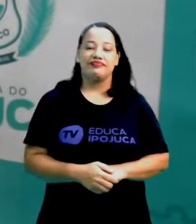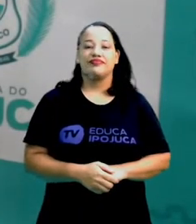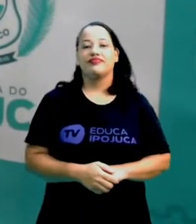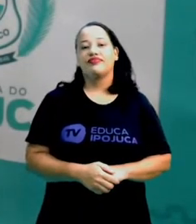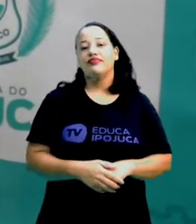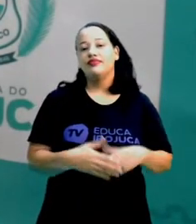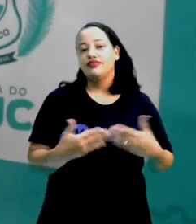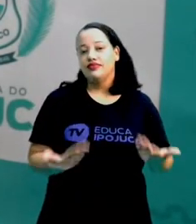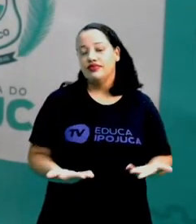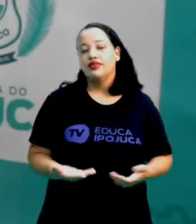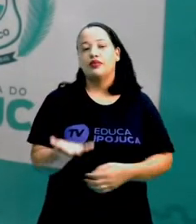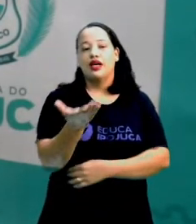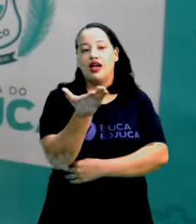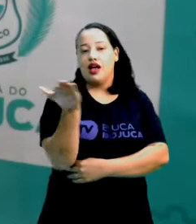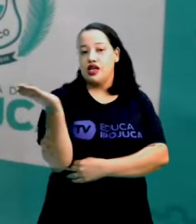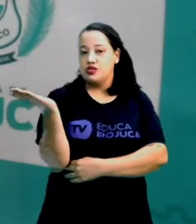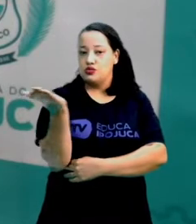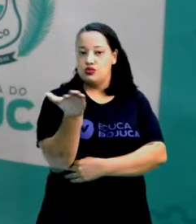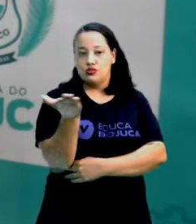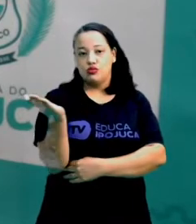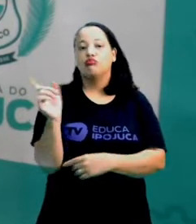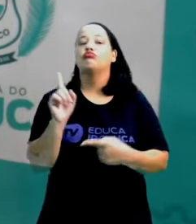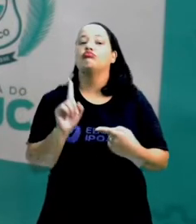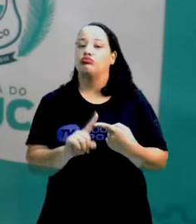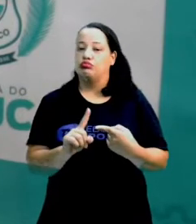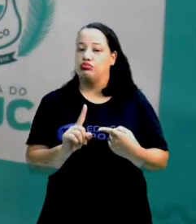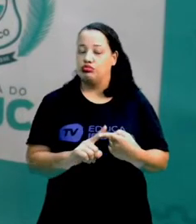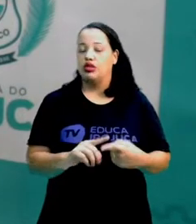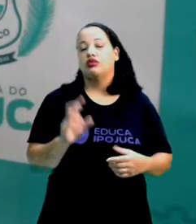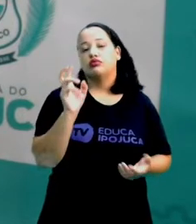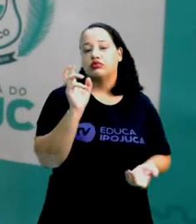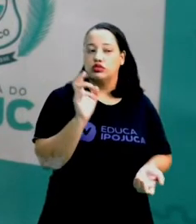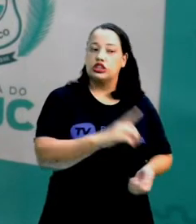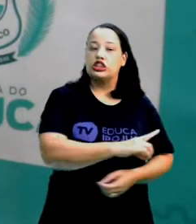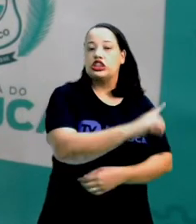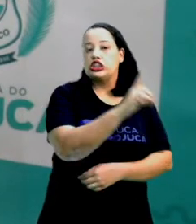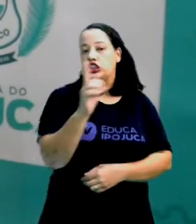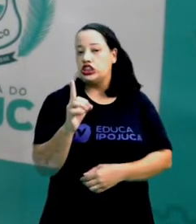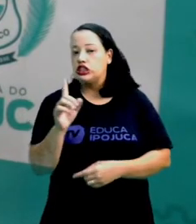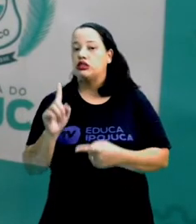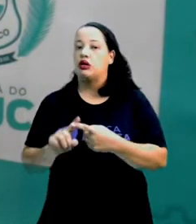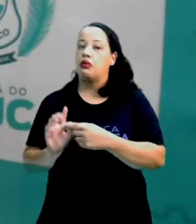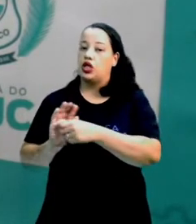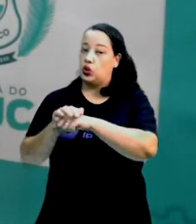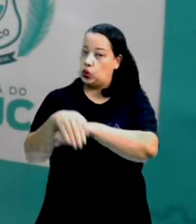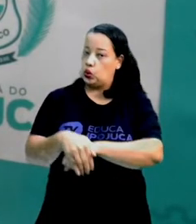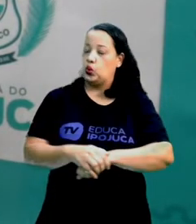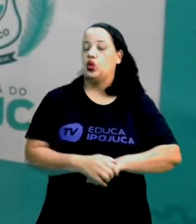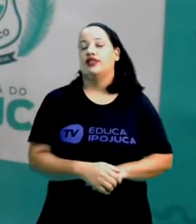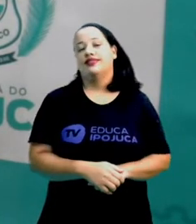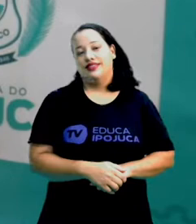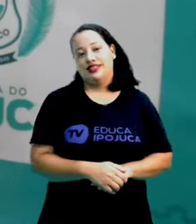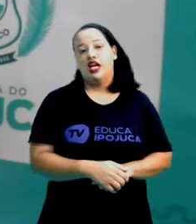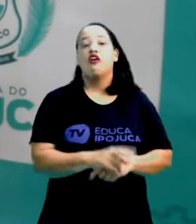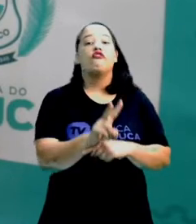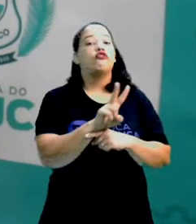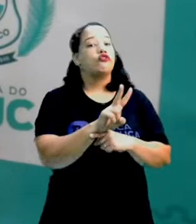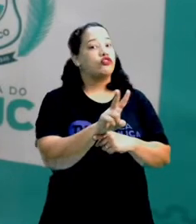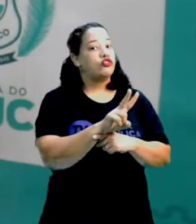O garçom também trabalha os dois turnos, tanto durante o dia como à noite. Os